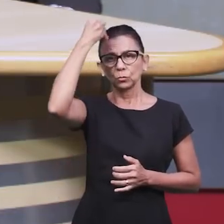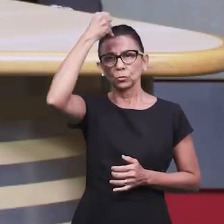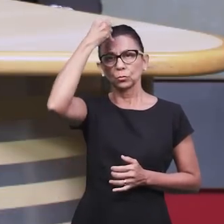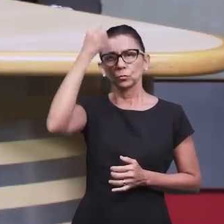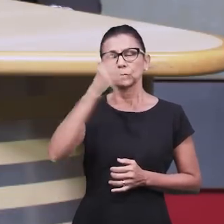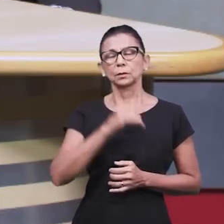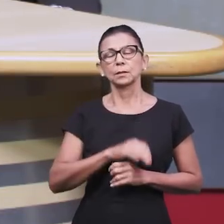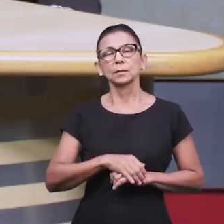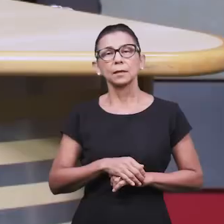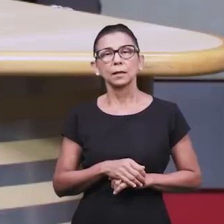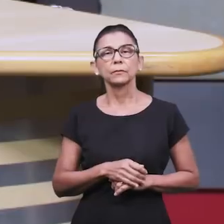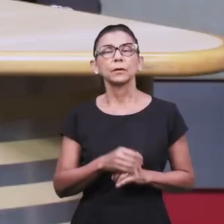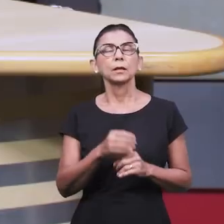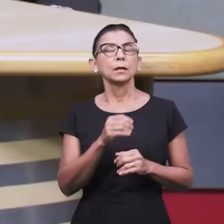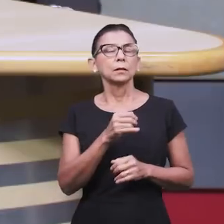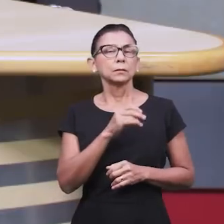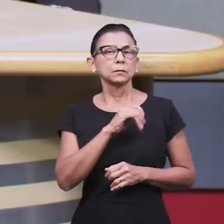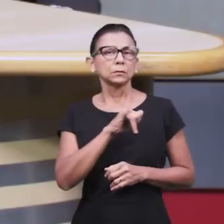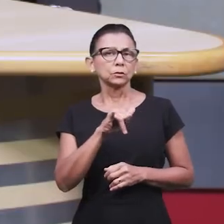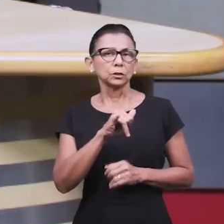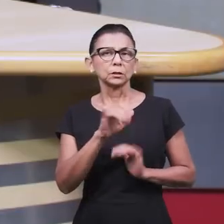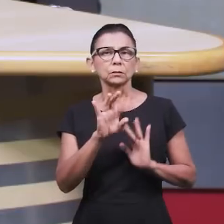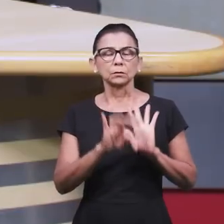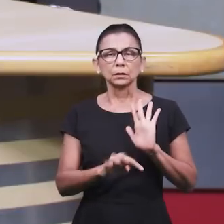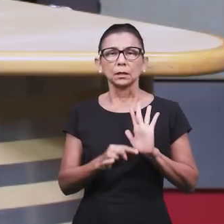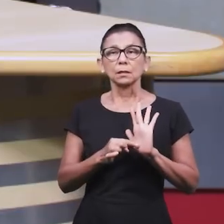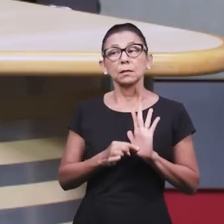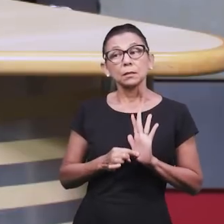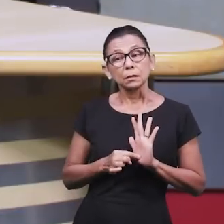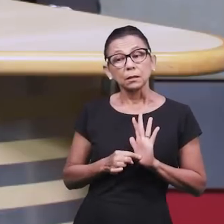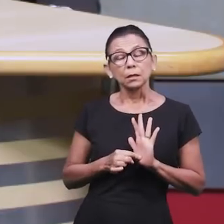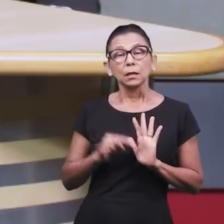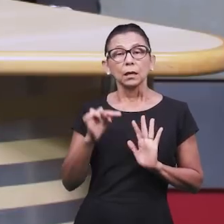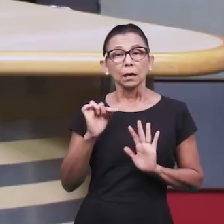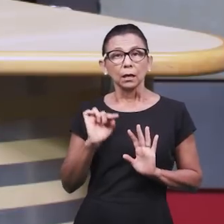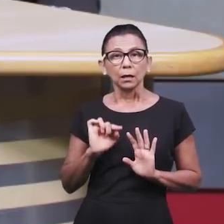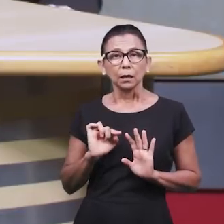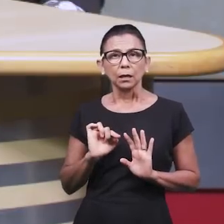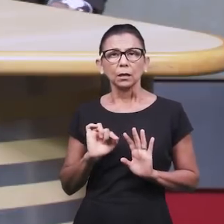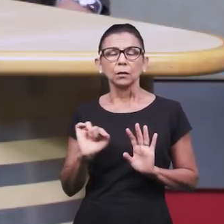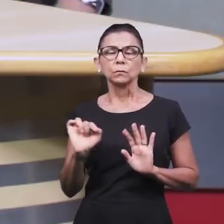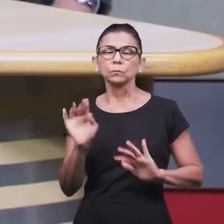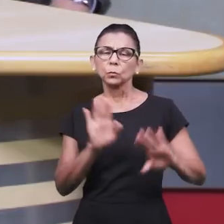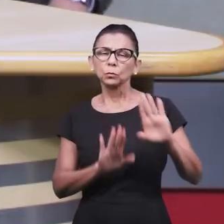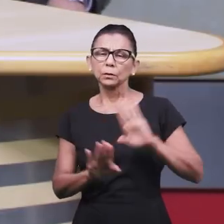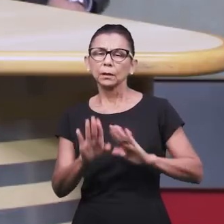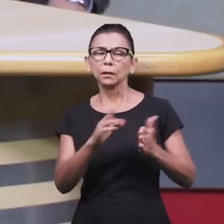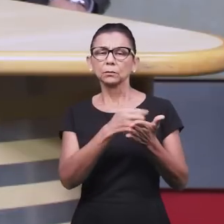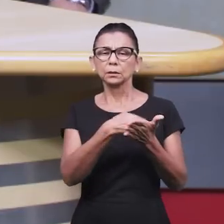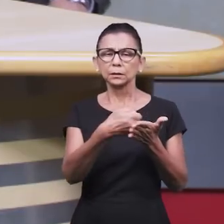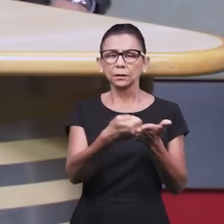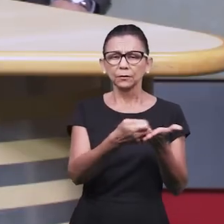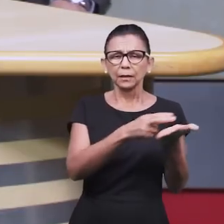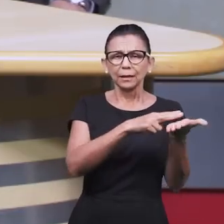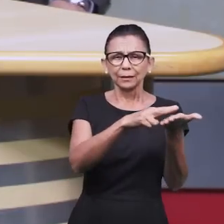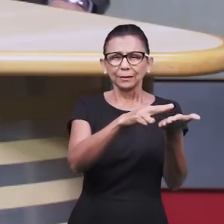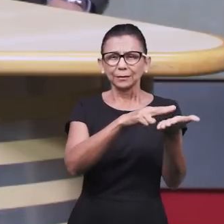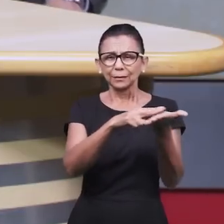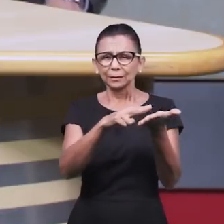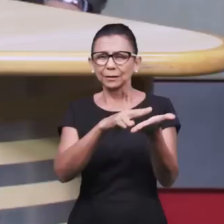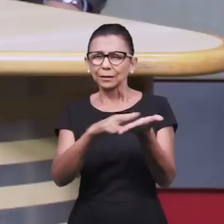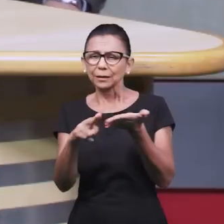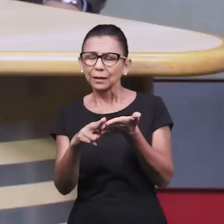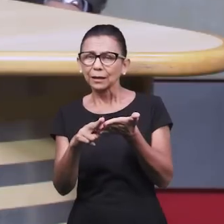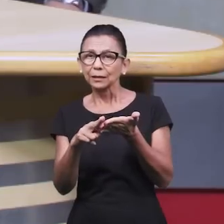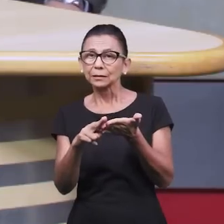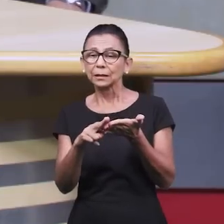todo cuidado, né, a respeito da salvação comum. Aí você diz assim, mas a salvação